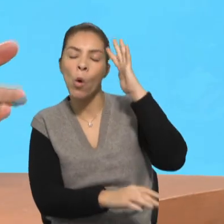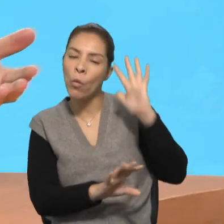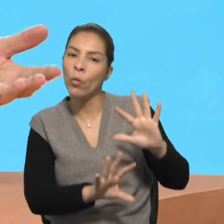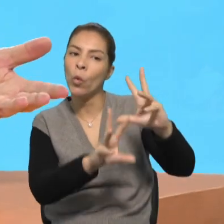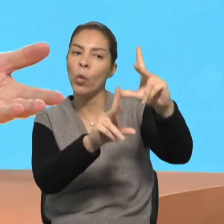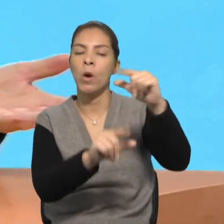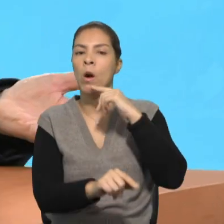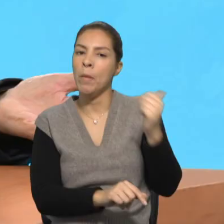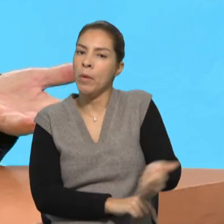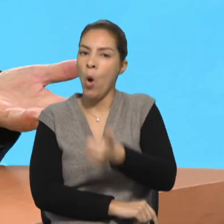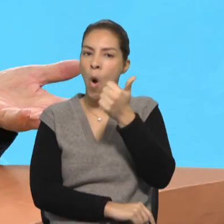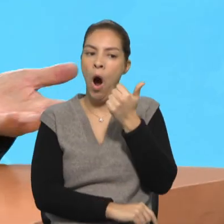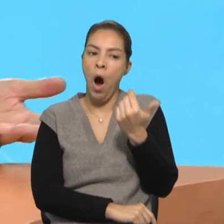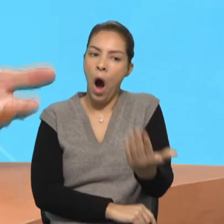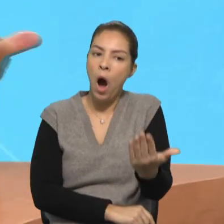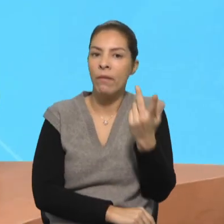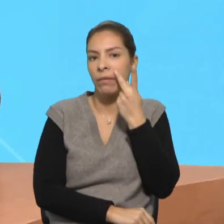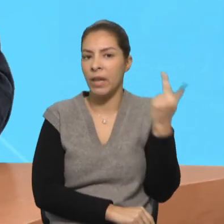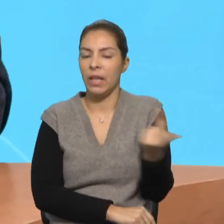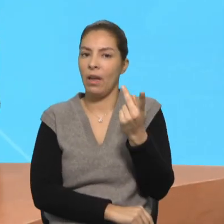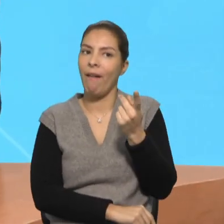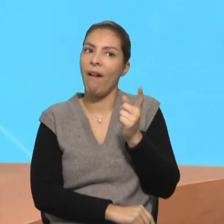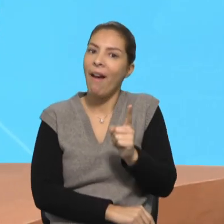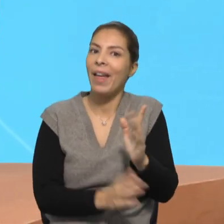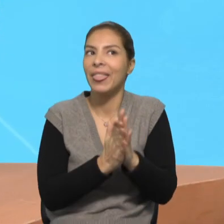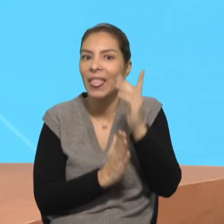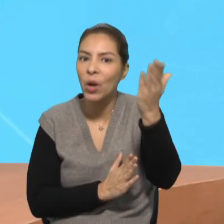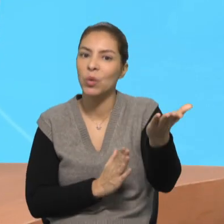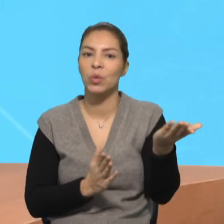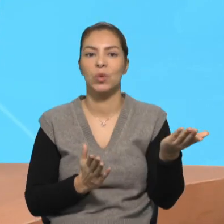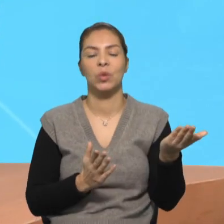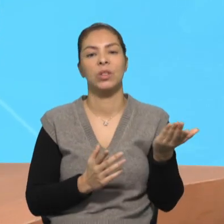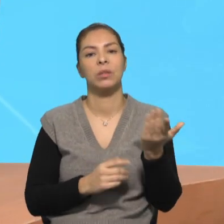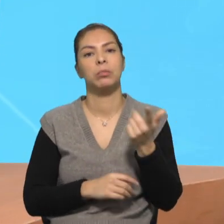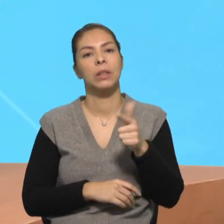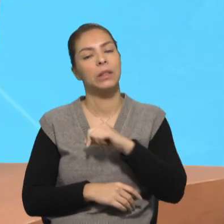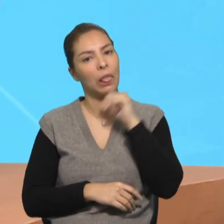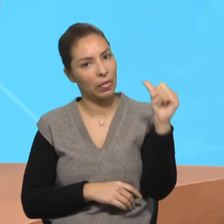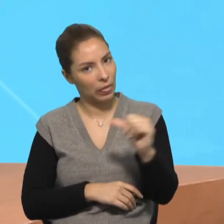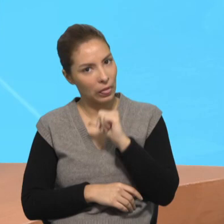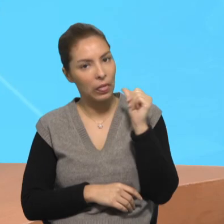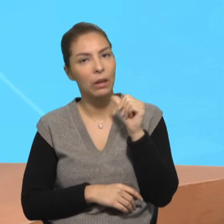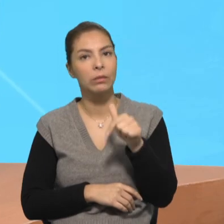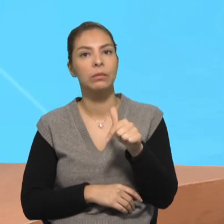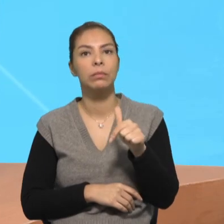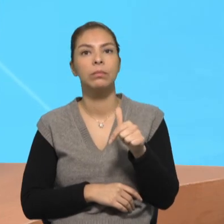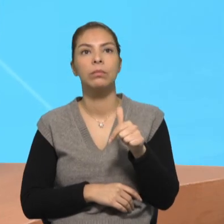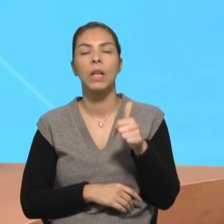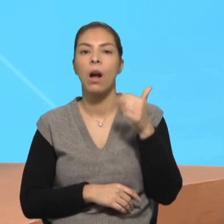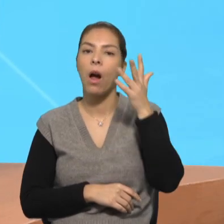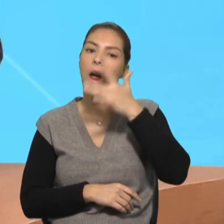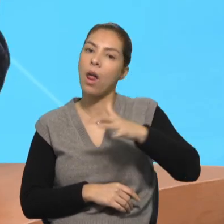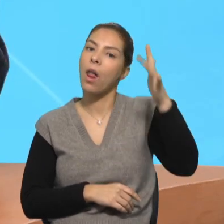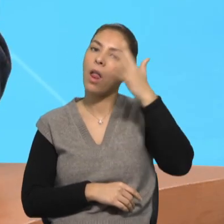é a vida, que é Deus. E nesse sentido, o recurso ao canto é